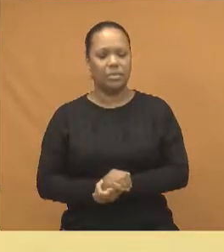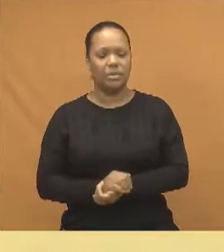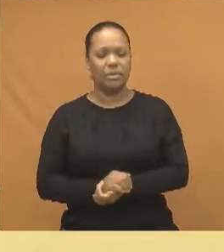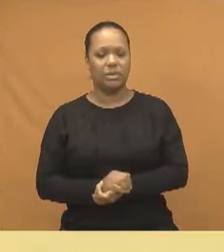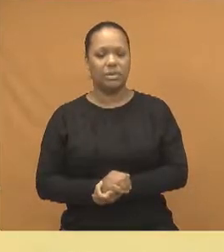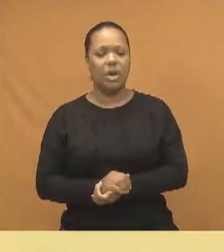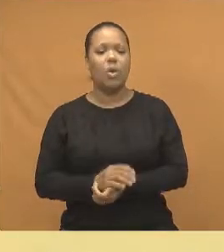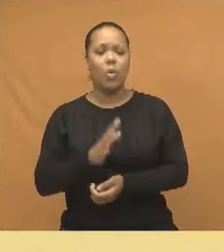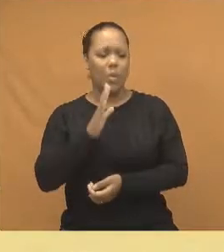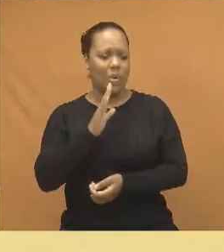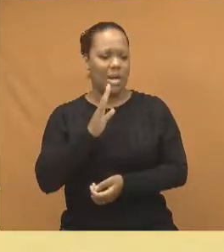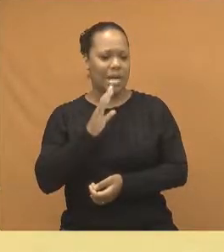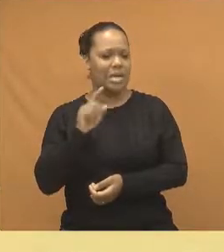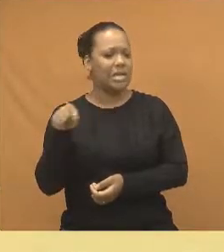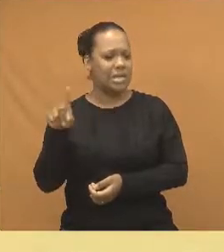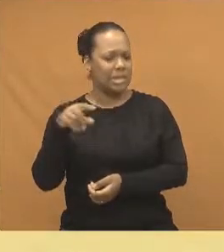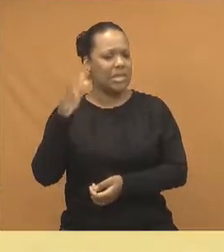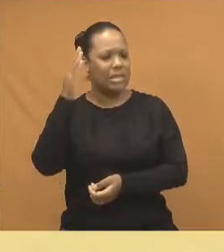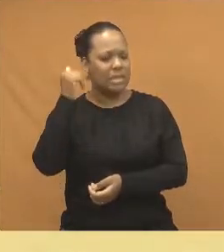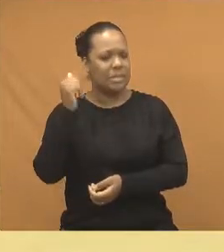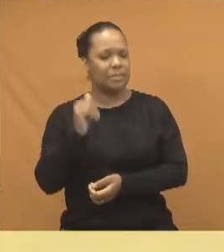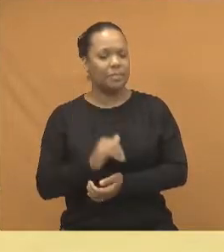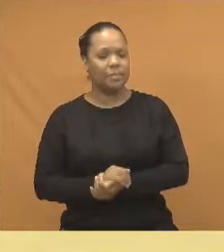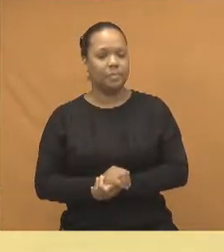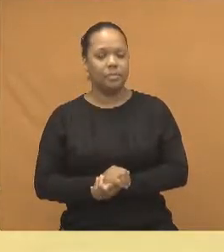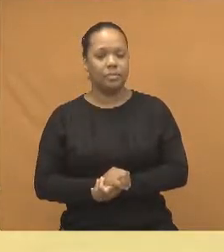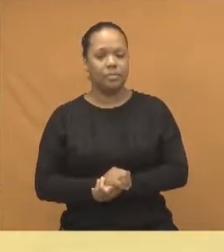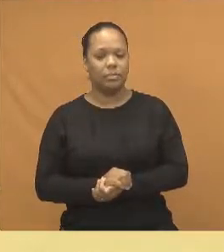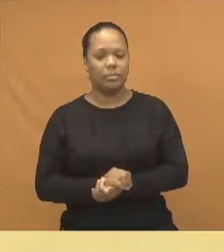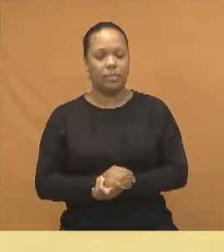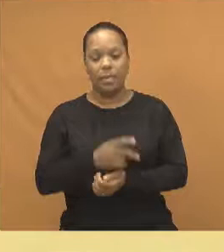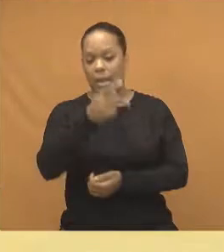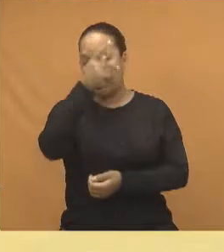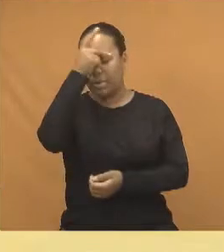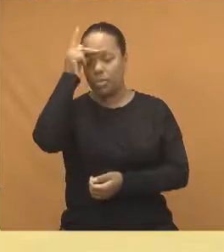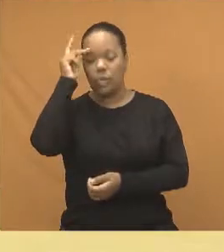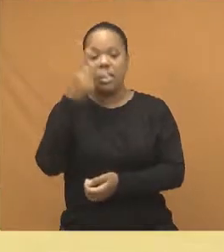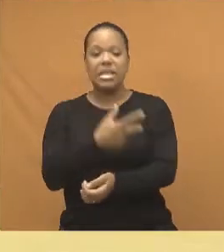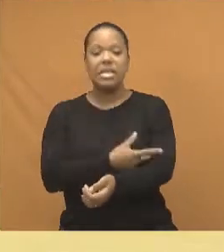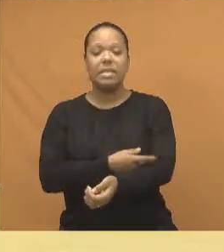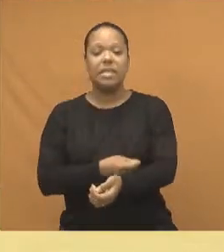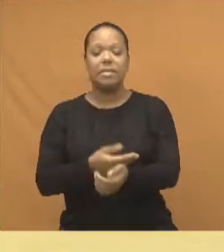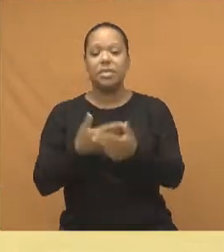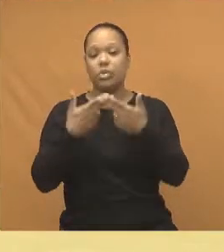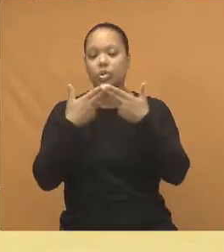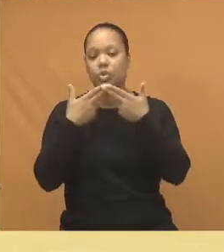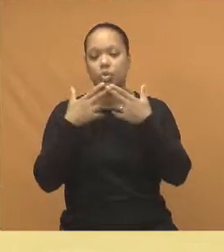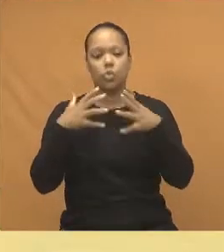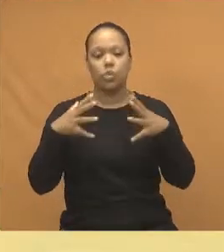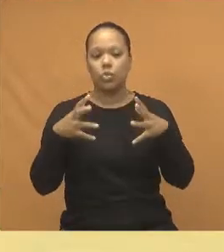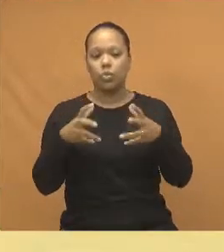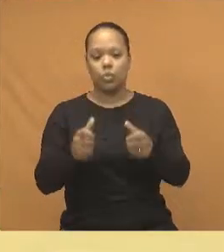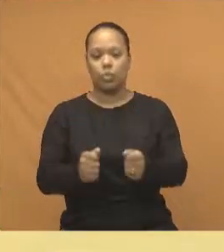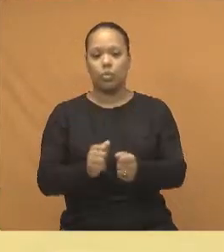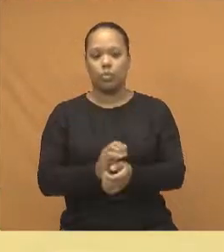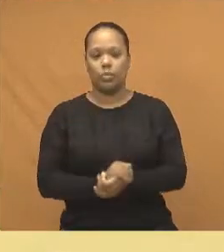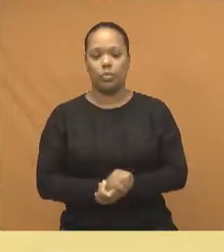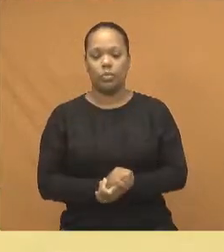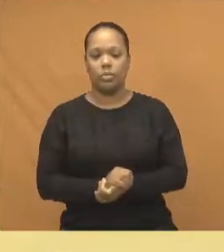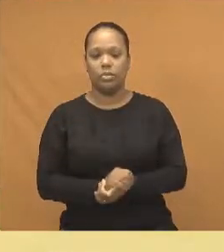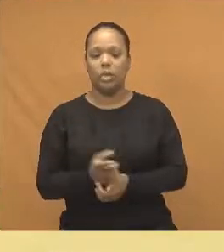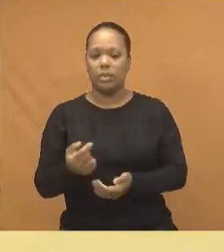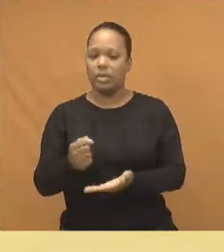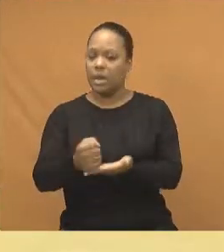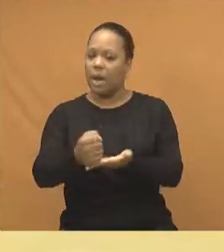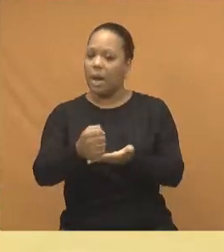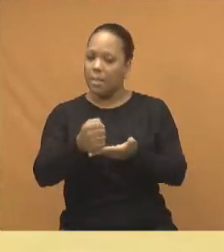falando. Então, esse caso é para pessoas que vão fazer exame de jejum total. Quero contar com o